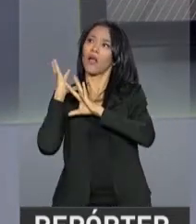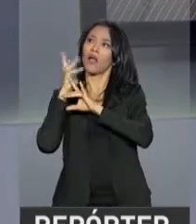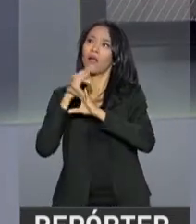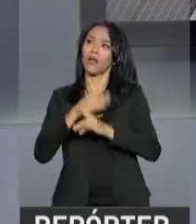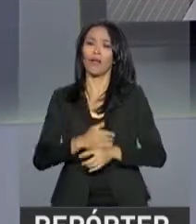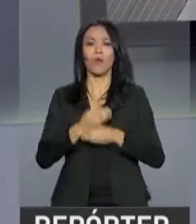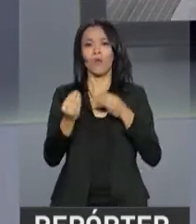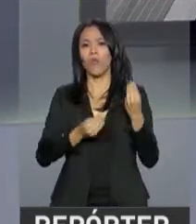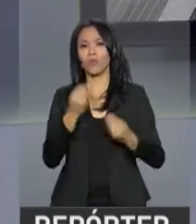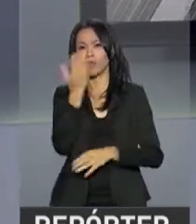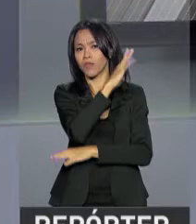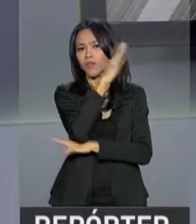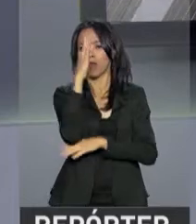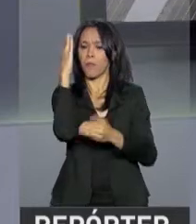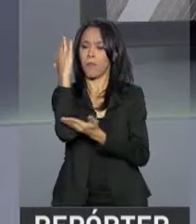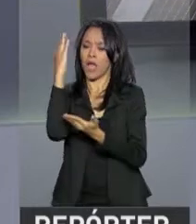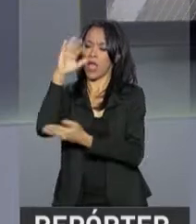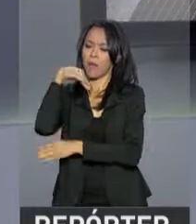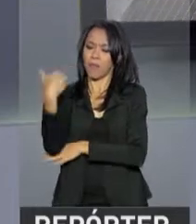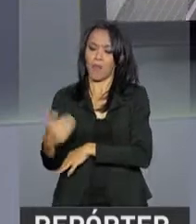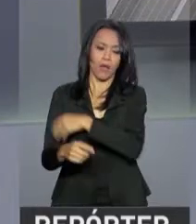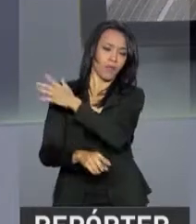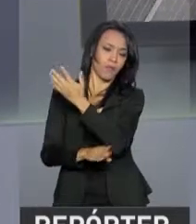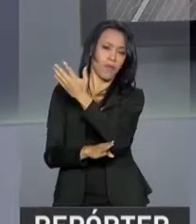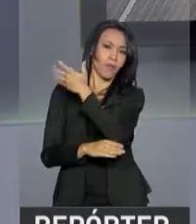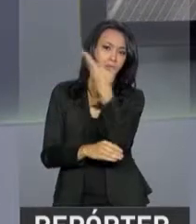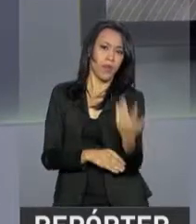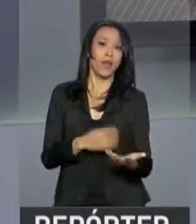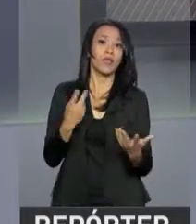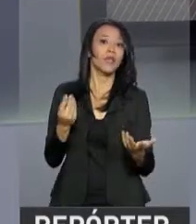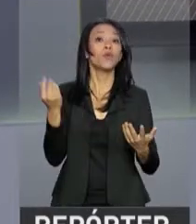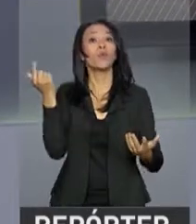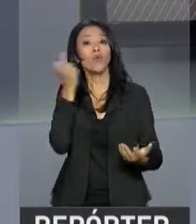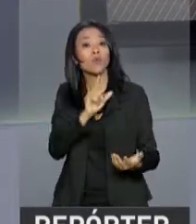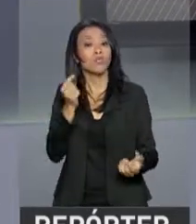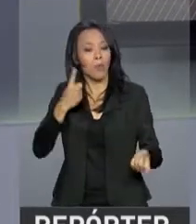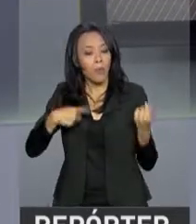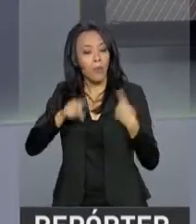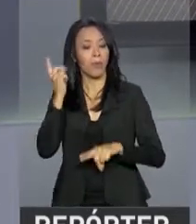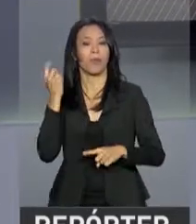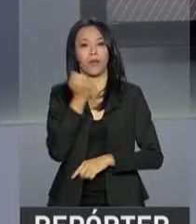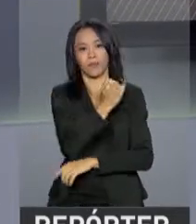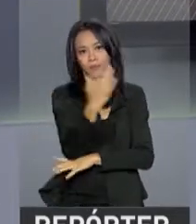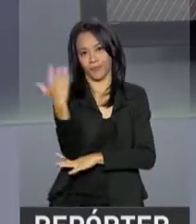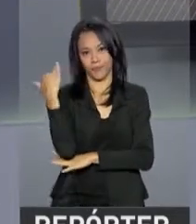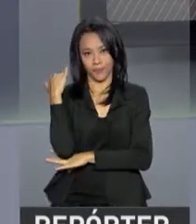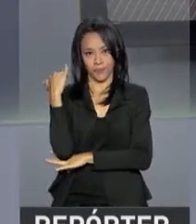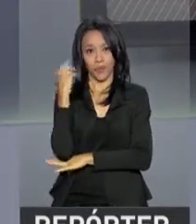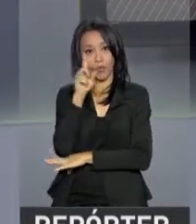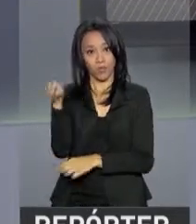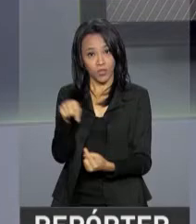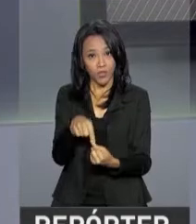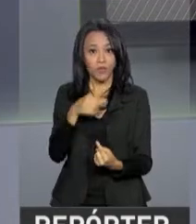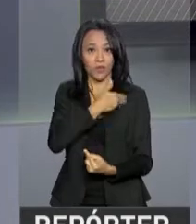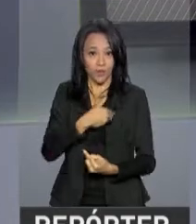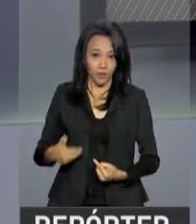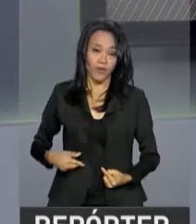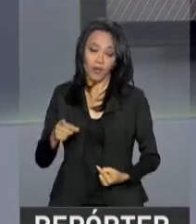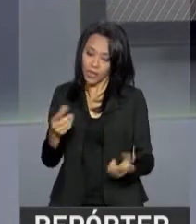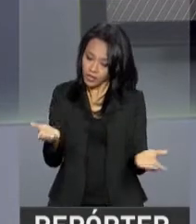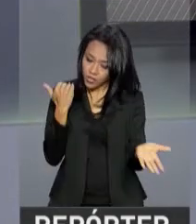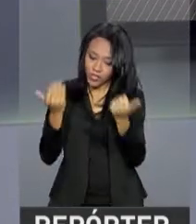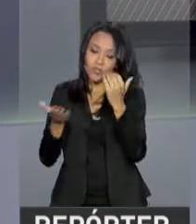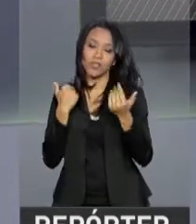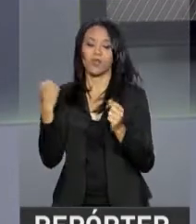combate ao desmatamento e também falar sobre os ganhos ambientais nos últimos anos de acordo com o ministro a meta é envolver toda a sociedade